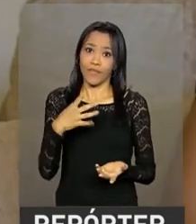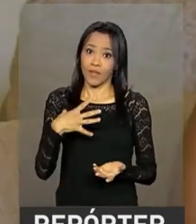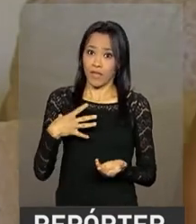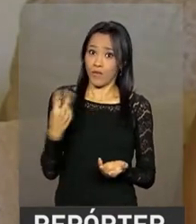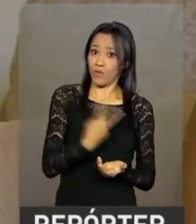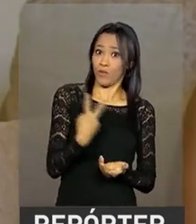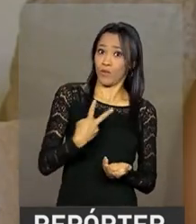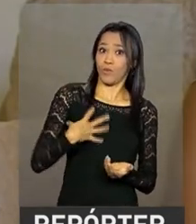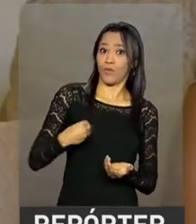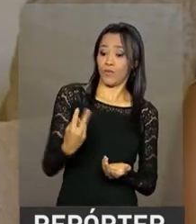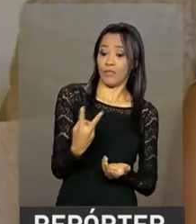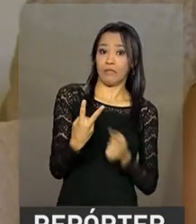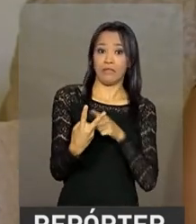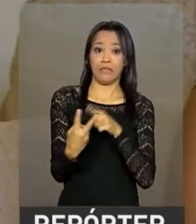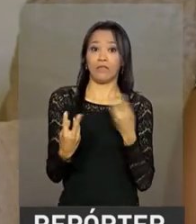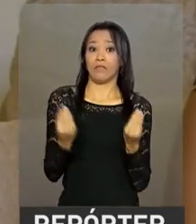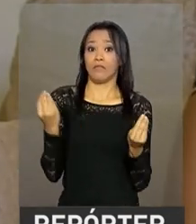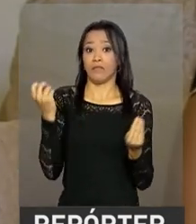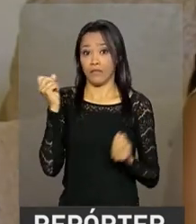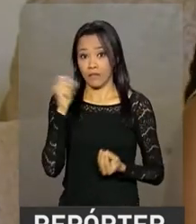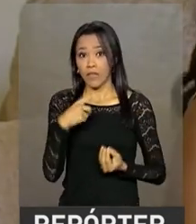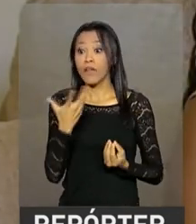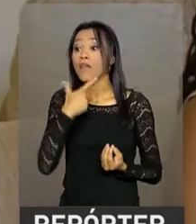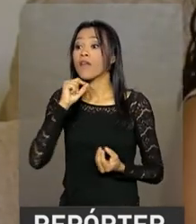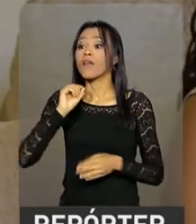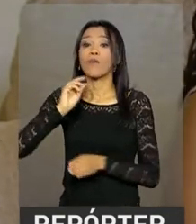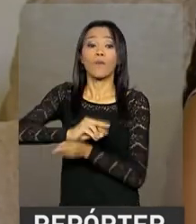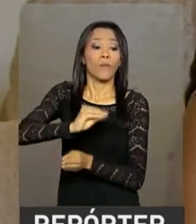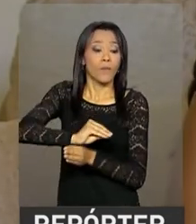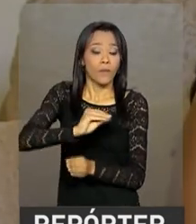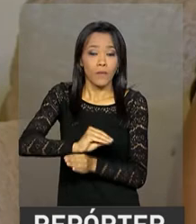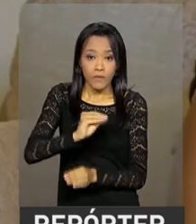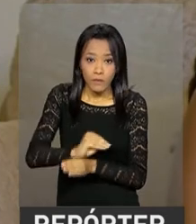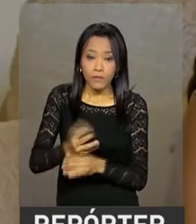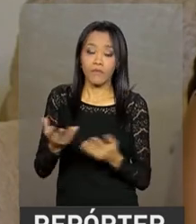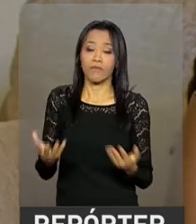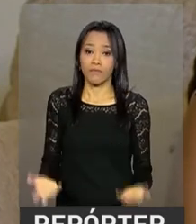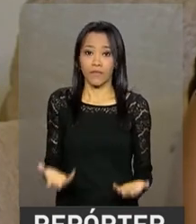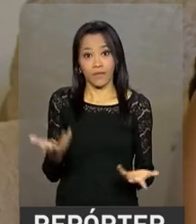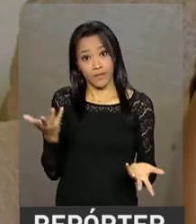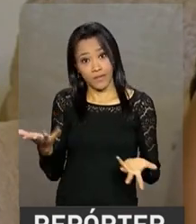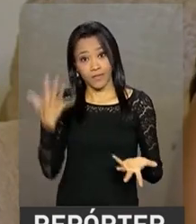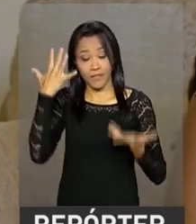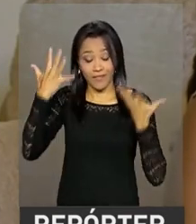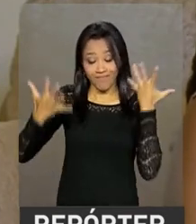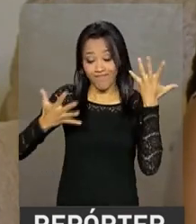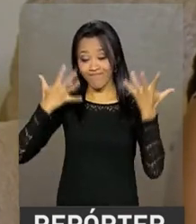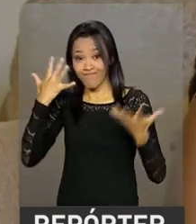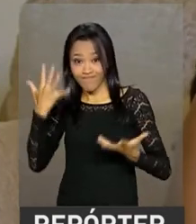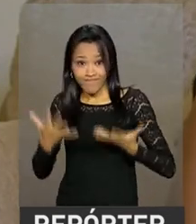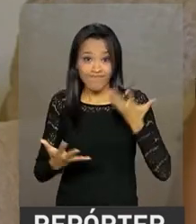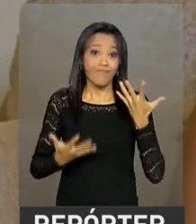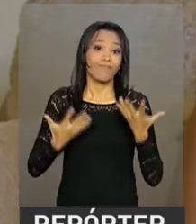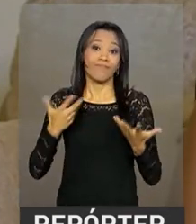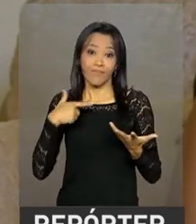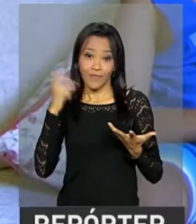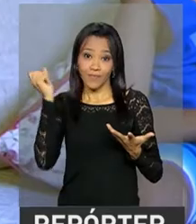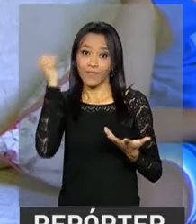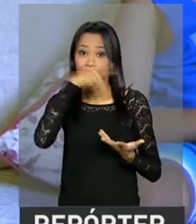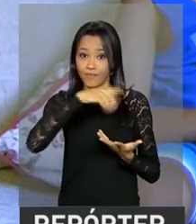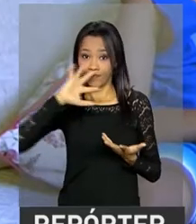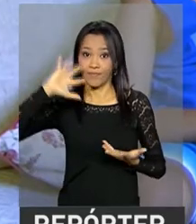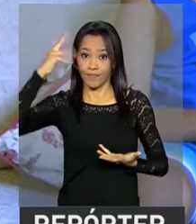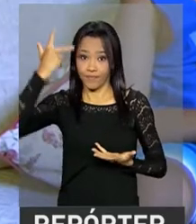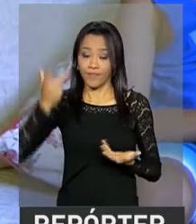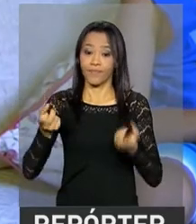segundo filho, a questão de ter com quem deixar, né, então... isso tudo pesou. Para